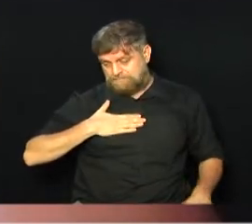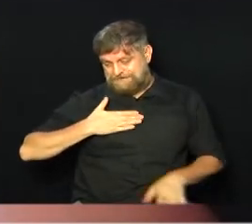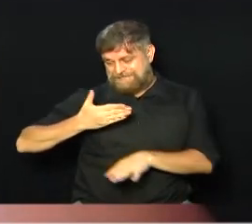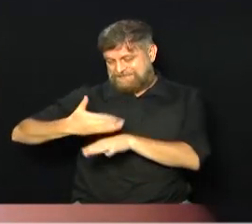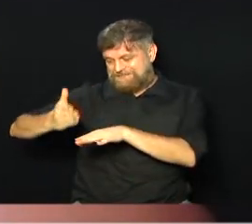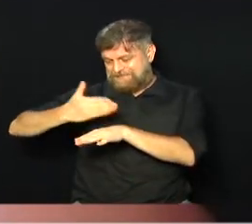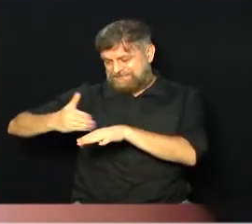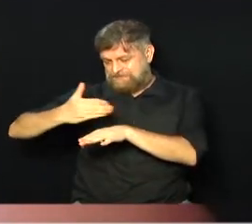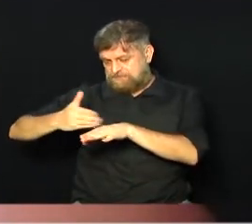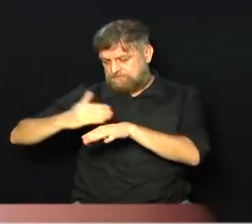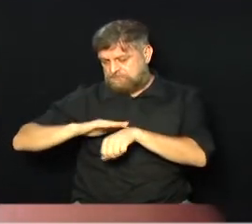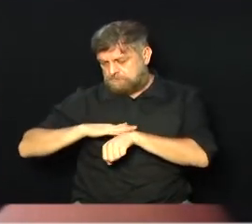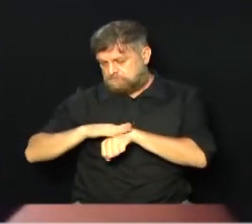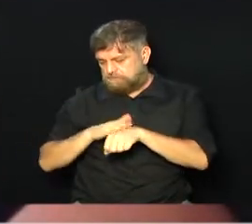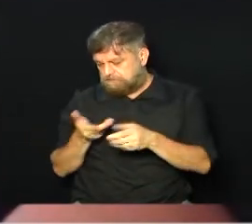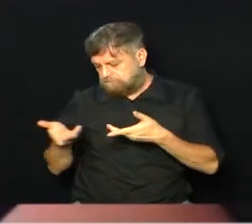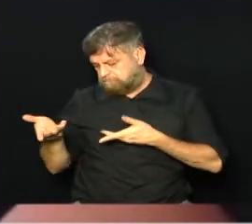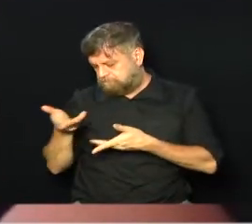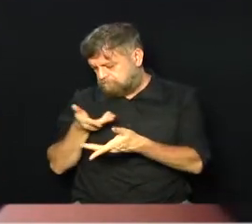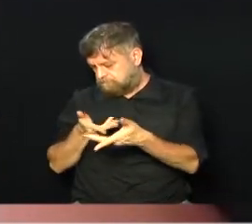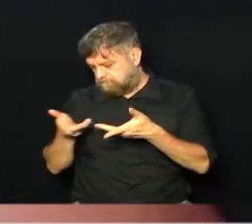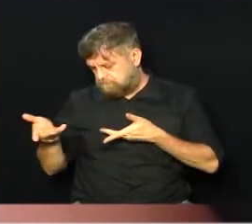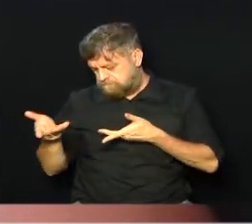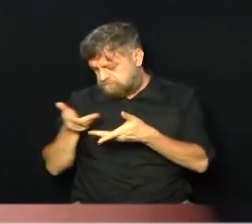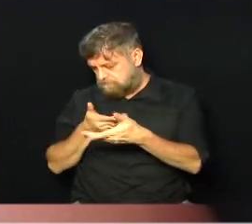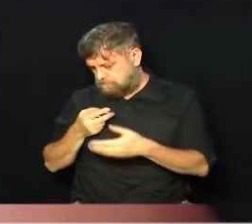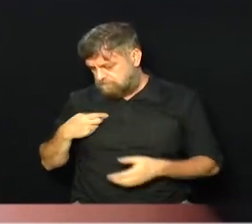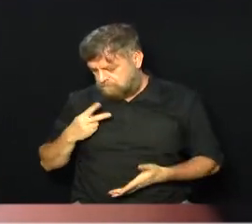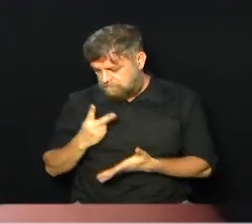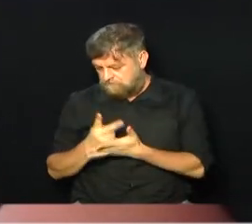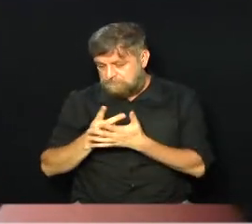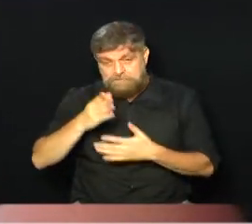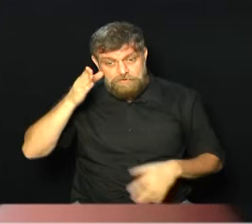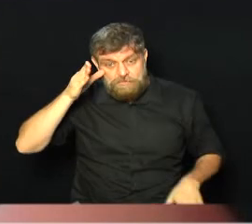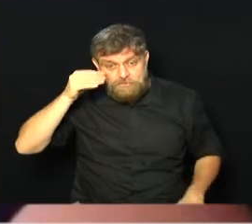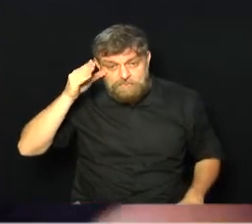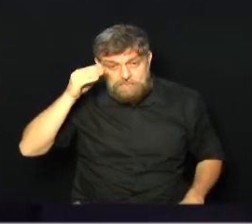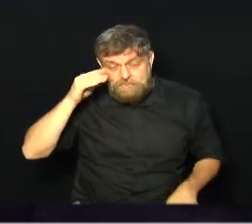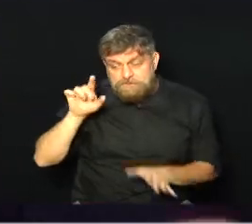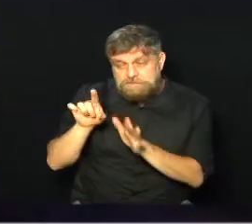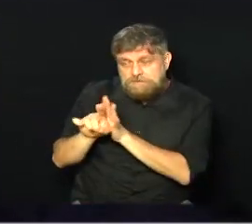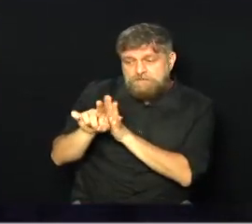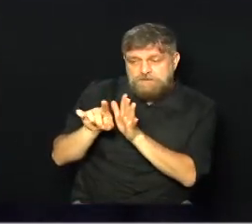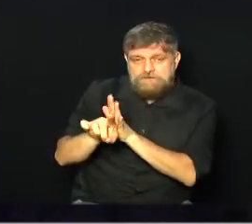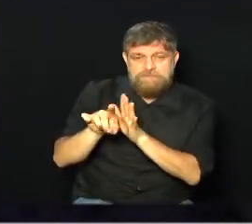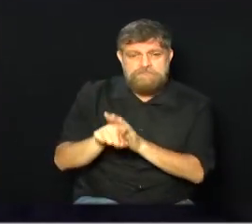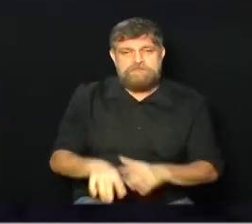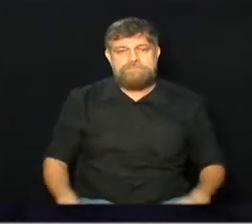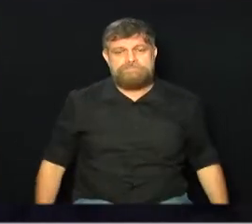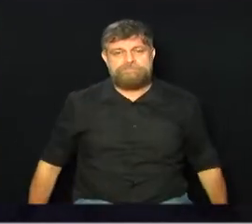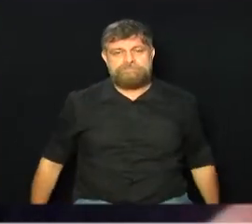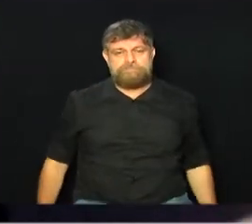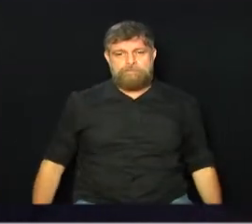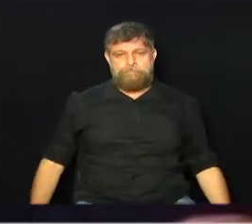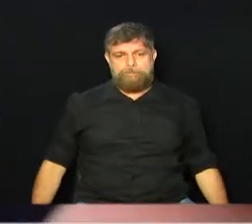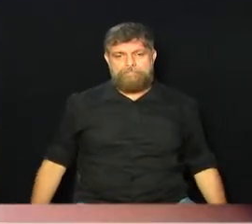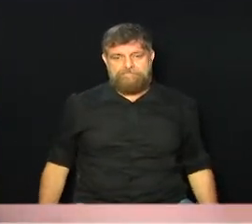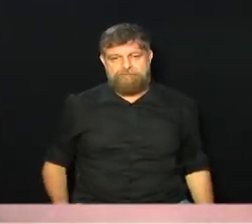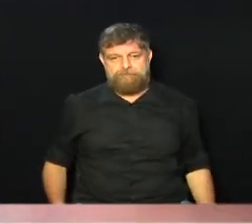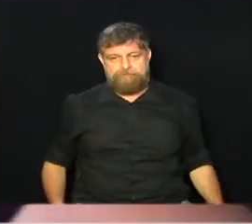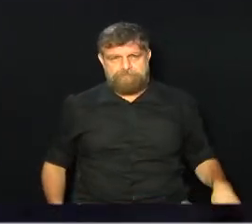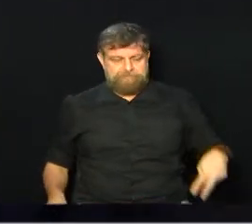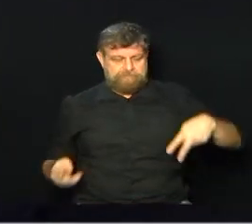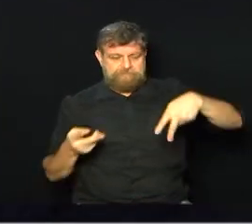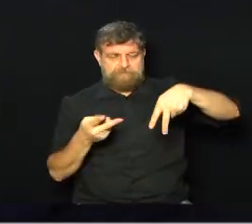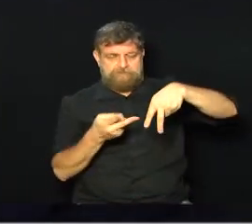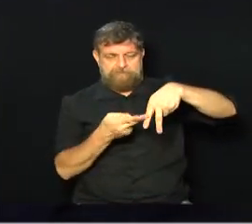me conversava muito comigo e eu sempre muito curioso, perguntava. E operei novamente o joelho,